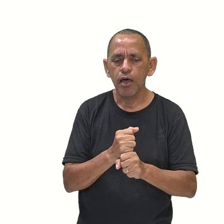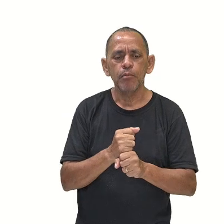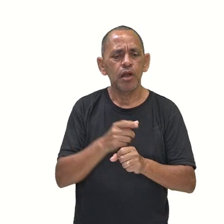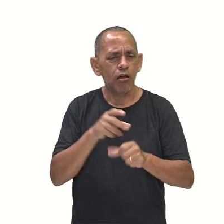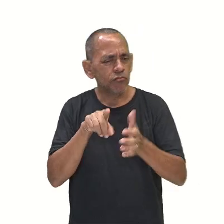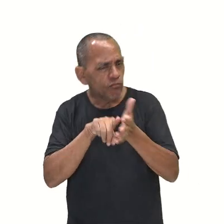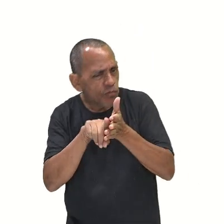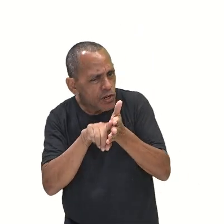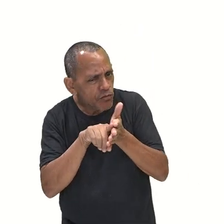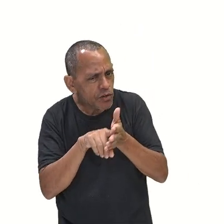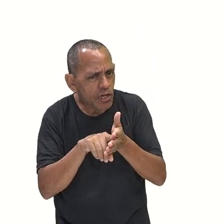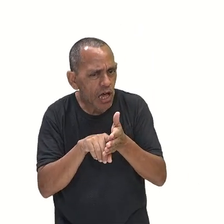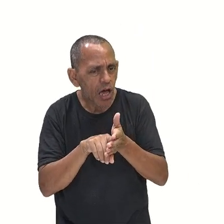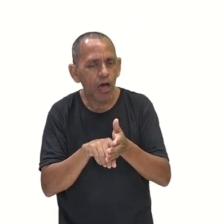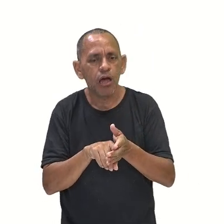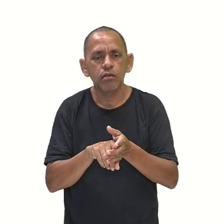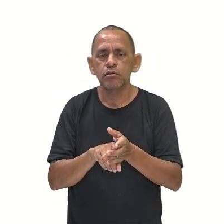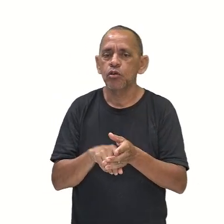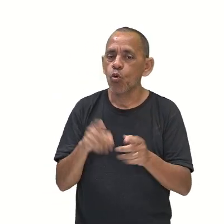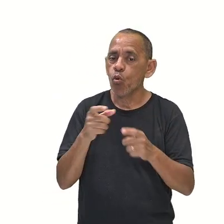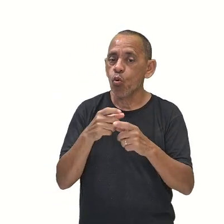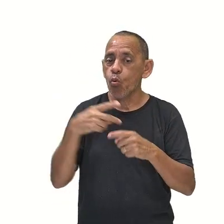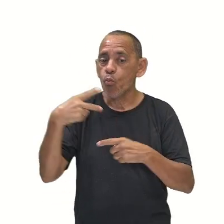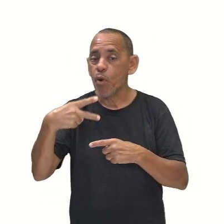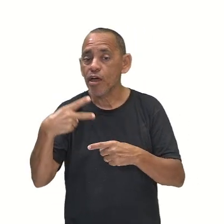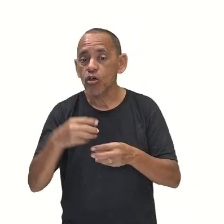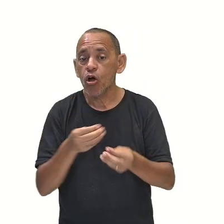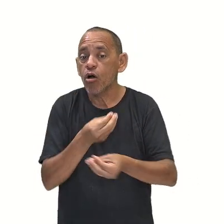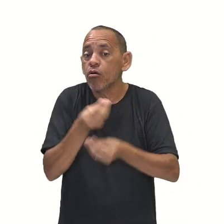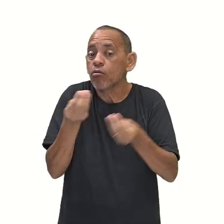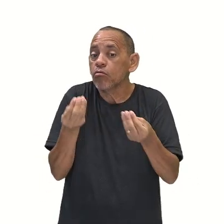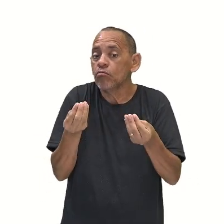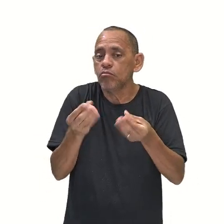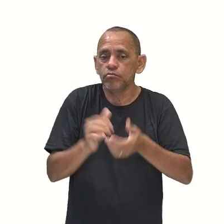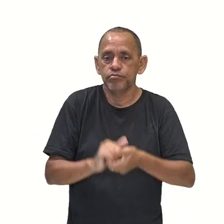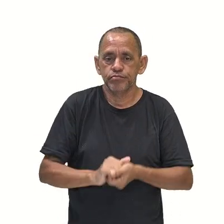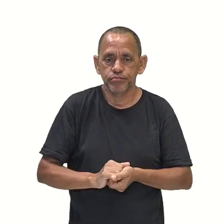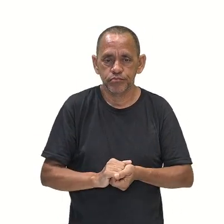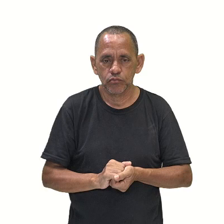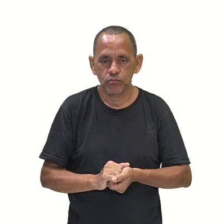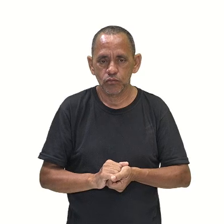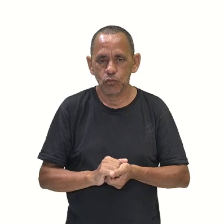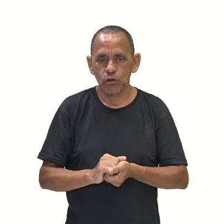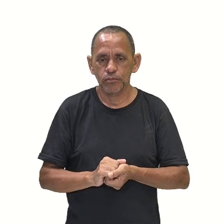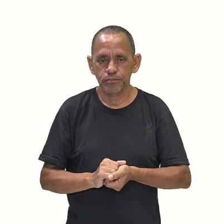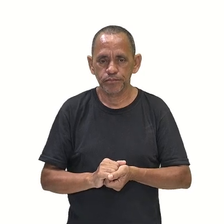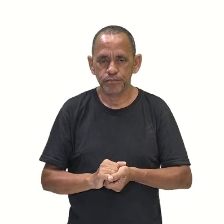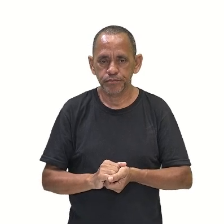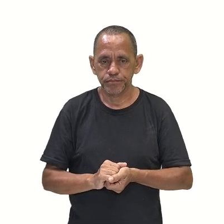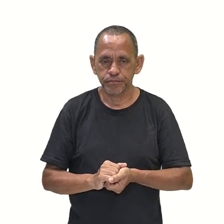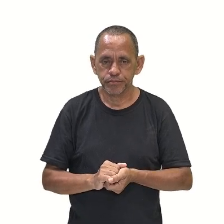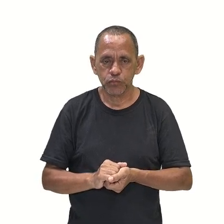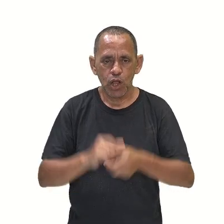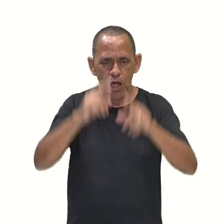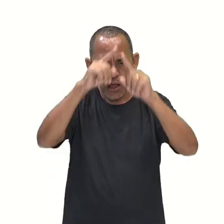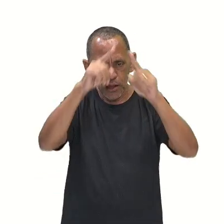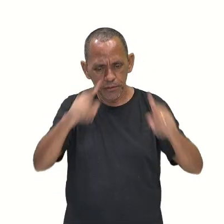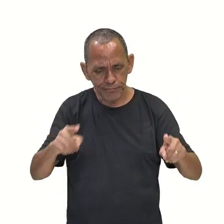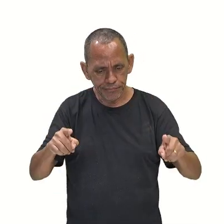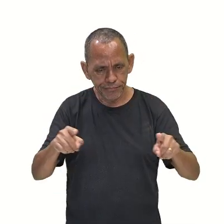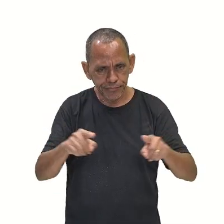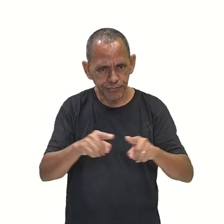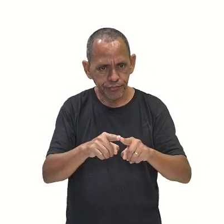fácil, né? De nós identificarmos aí qual é a classificação do nosso triângulo em relação ao